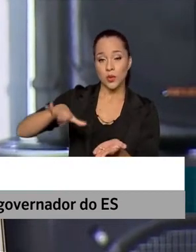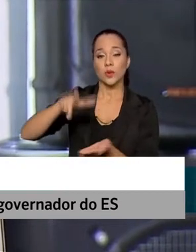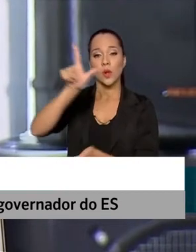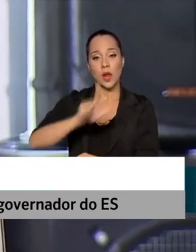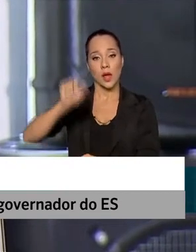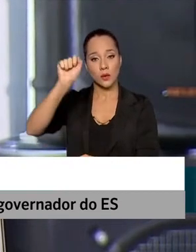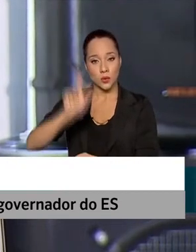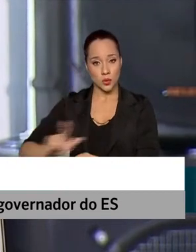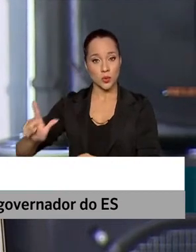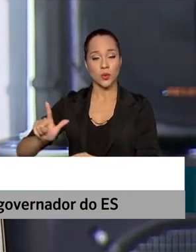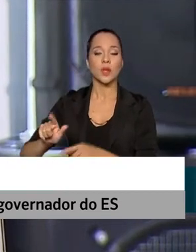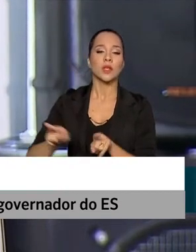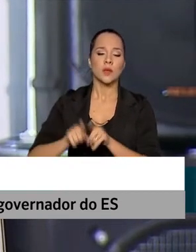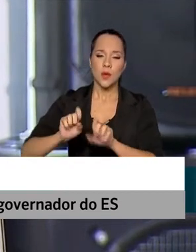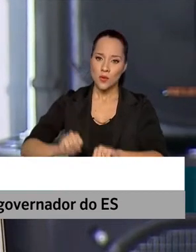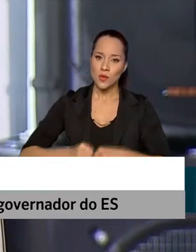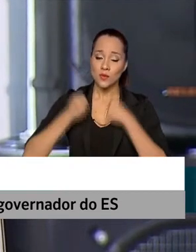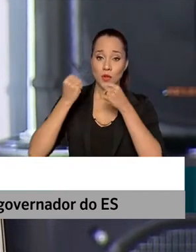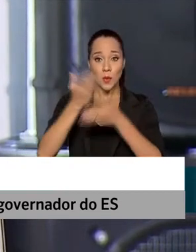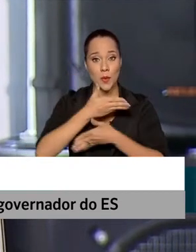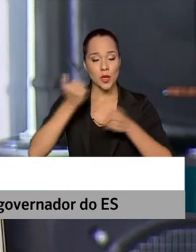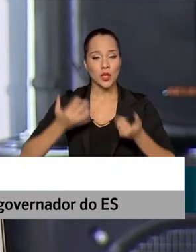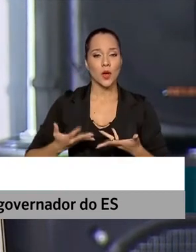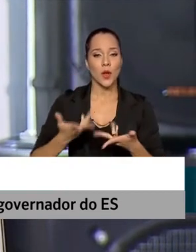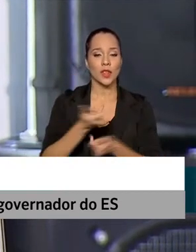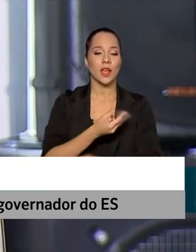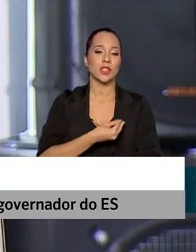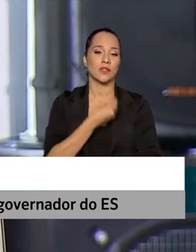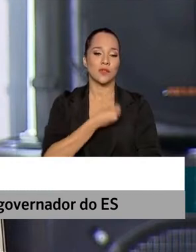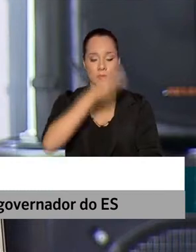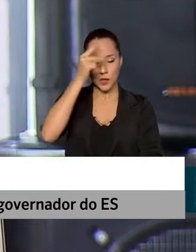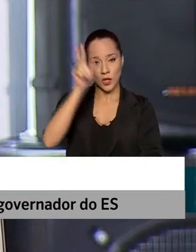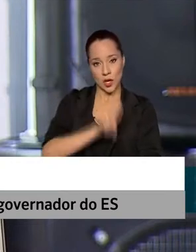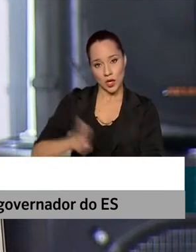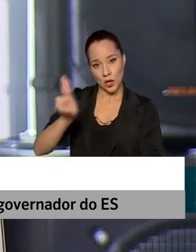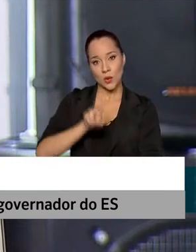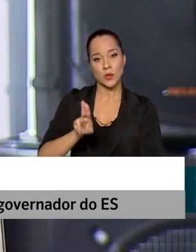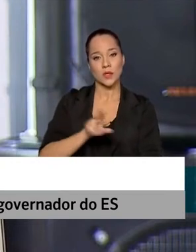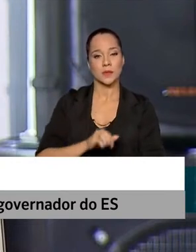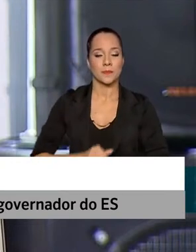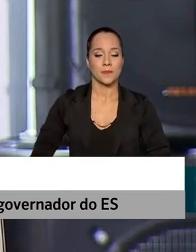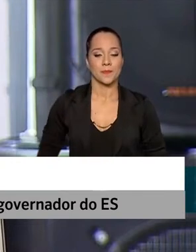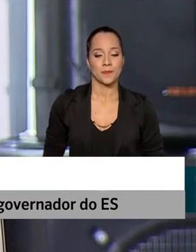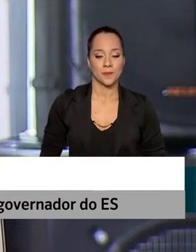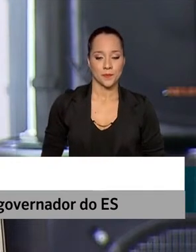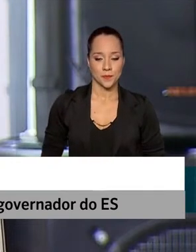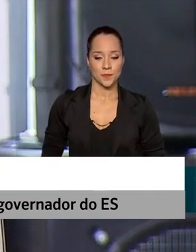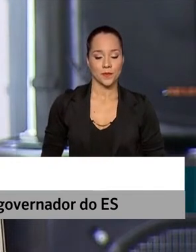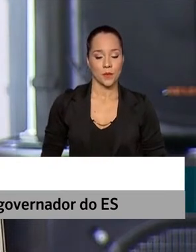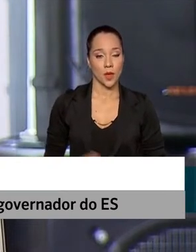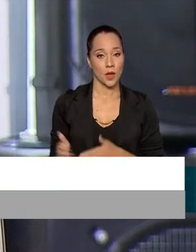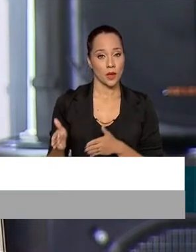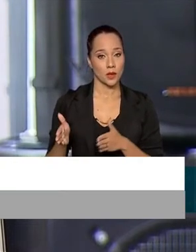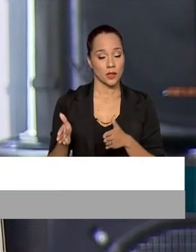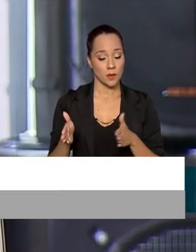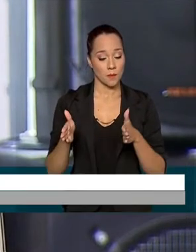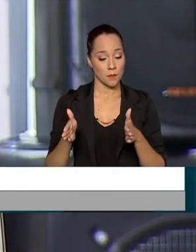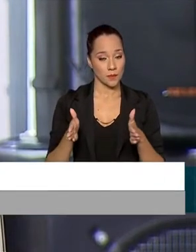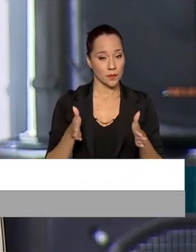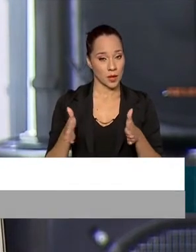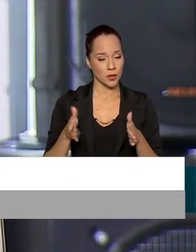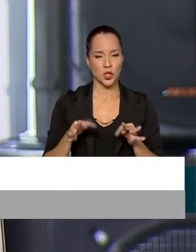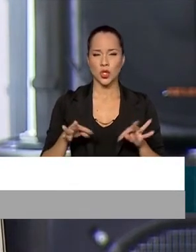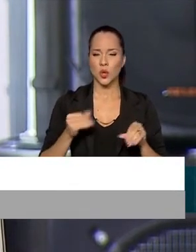Sul, num esforço para a melhoria da qualidade de vida dos usuários nessa guarnição. Durante esse tempo, em todas